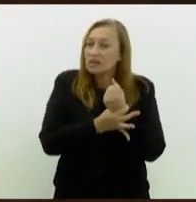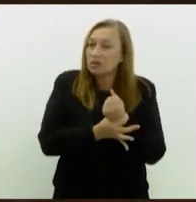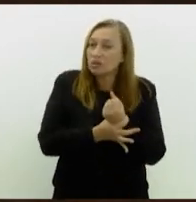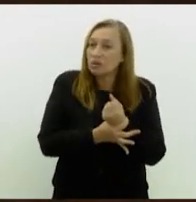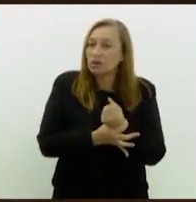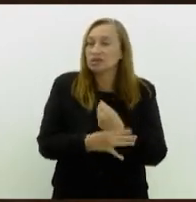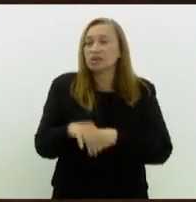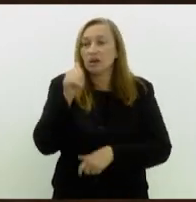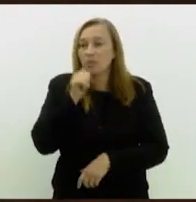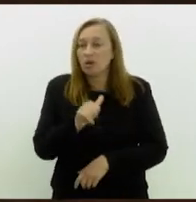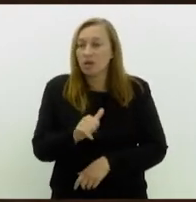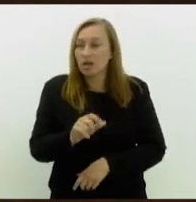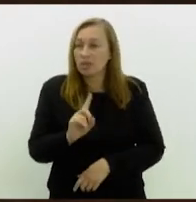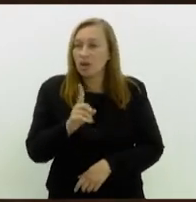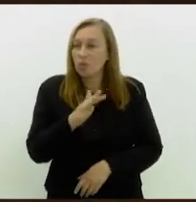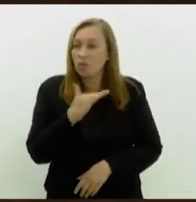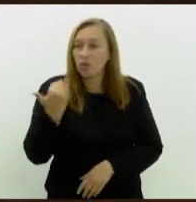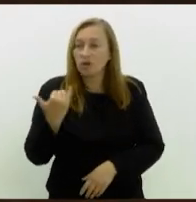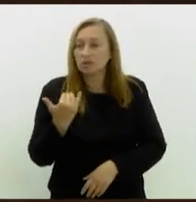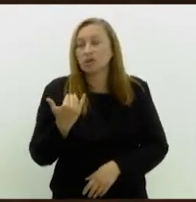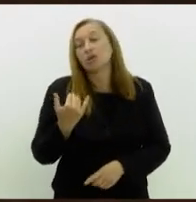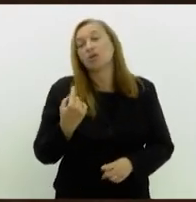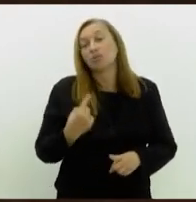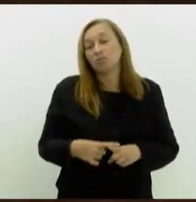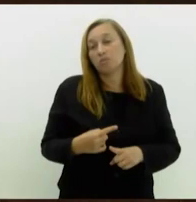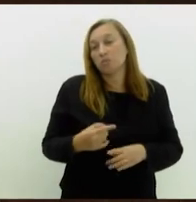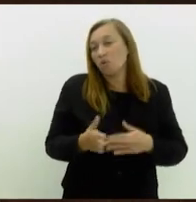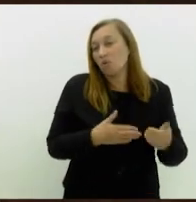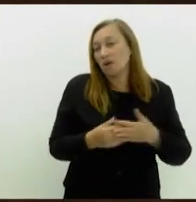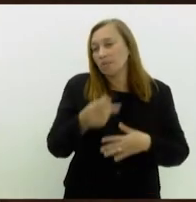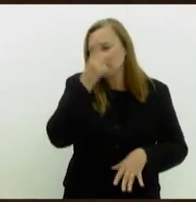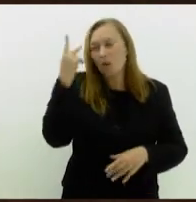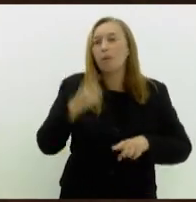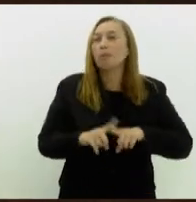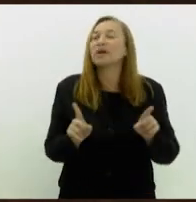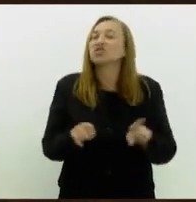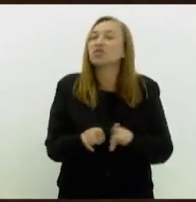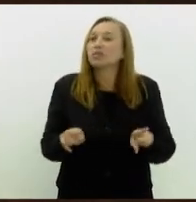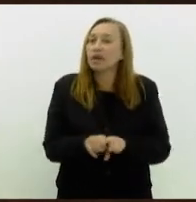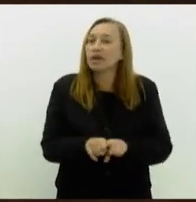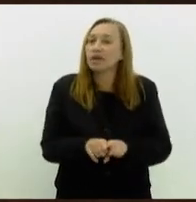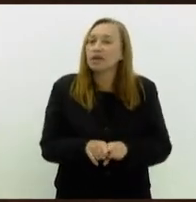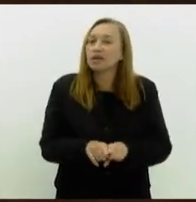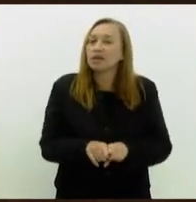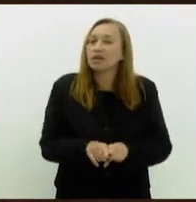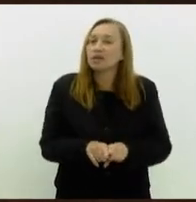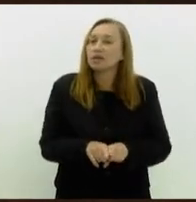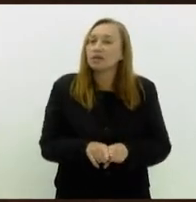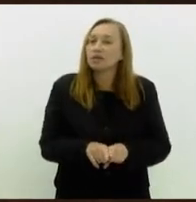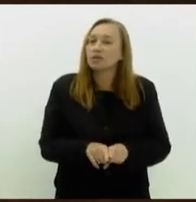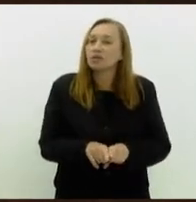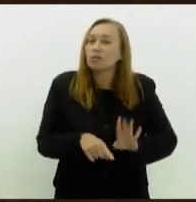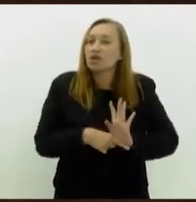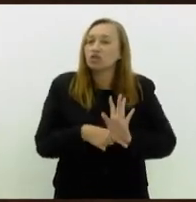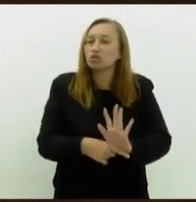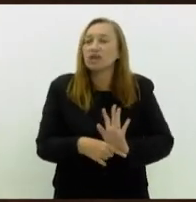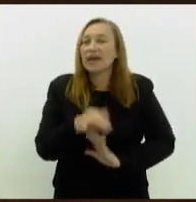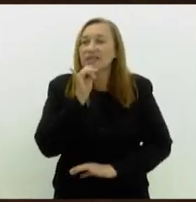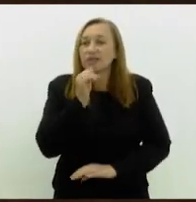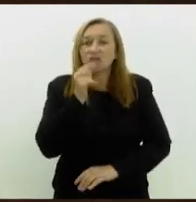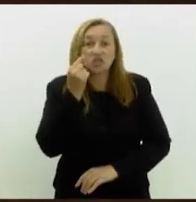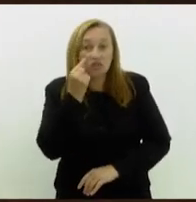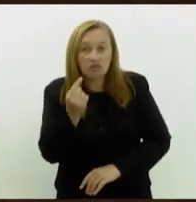mulher não vá ser assassinada por quem quer que seja mas também que Garanta uma Reparação por exemplo a gente